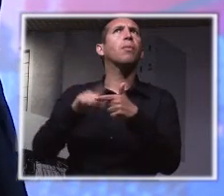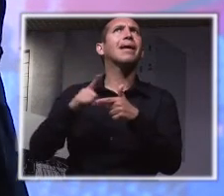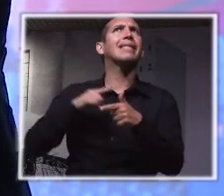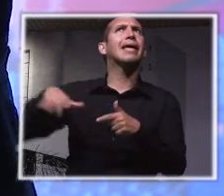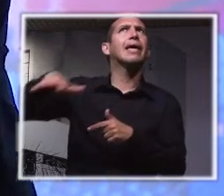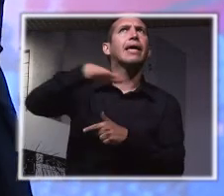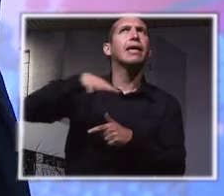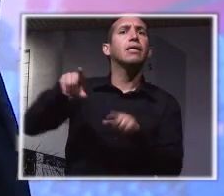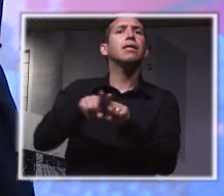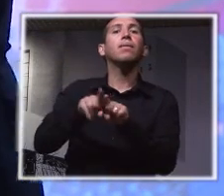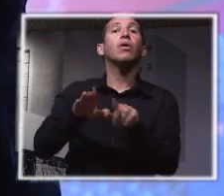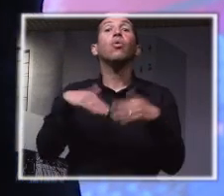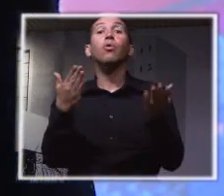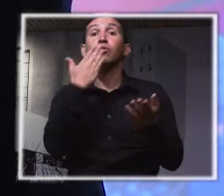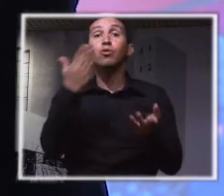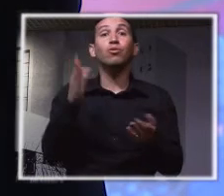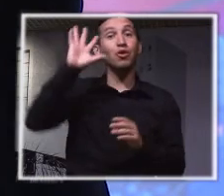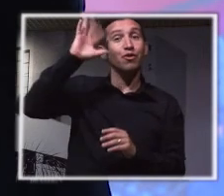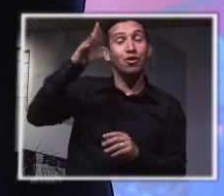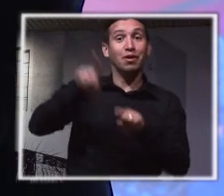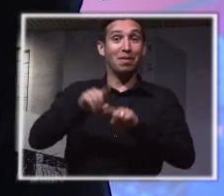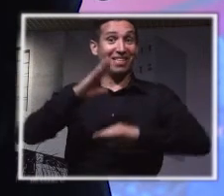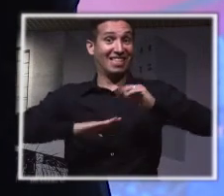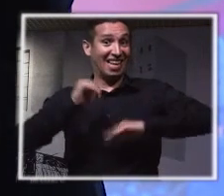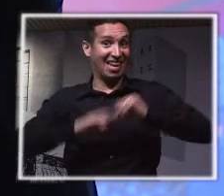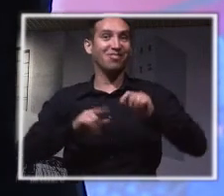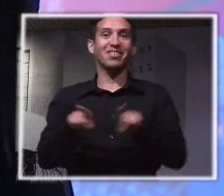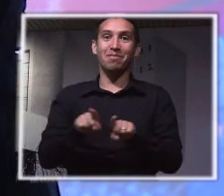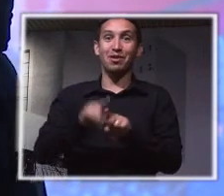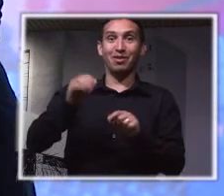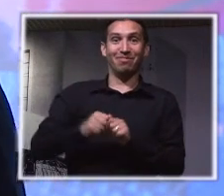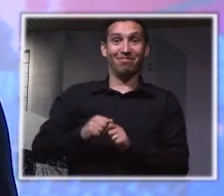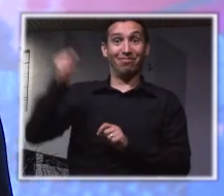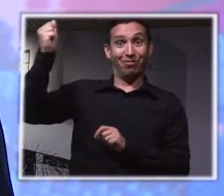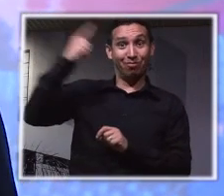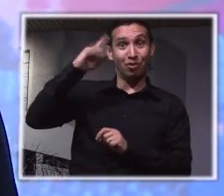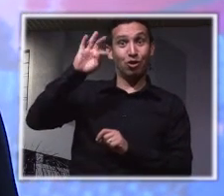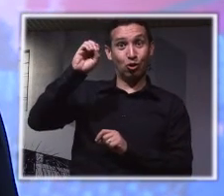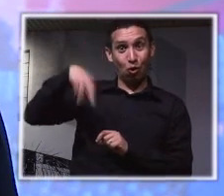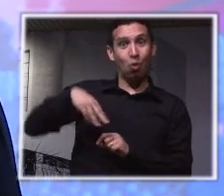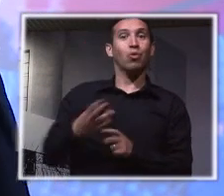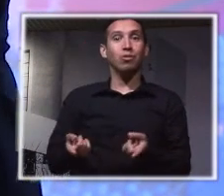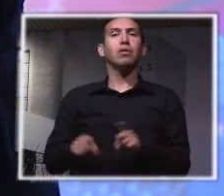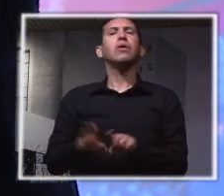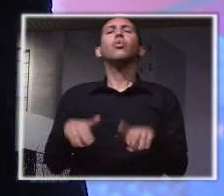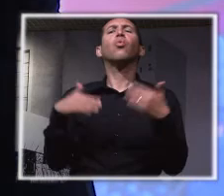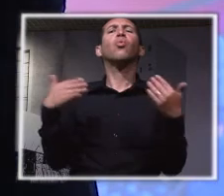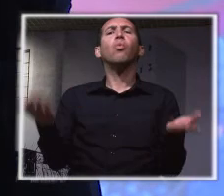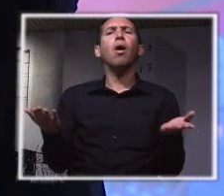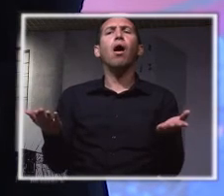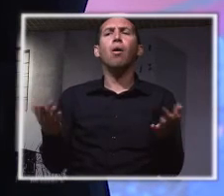mas também de soluções, de talentos, de habilidades. E a própria comunidade, portanto, vai decidir quais